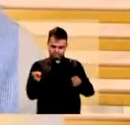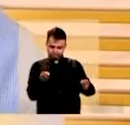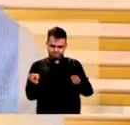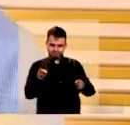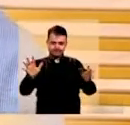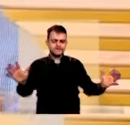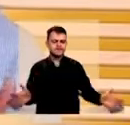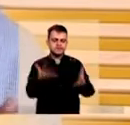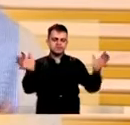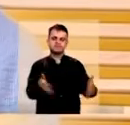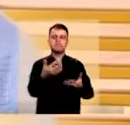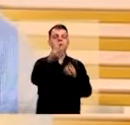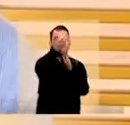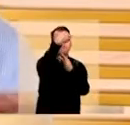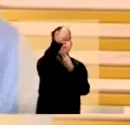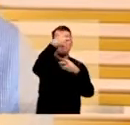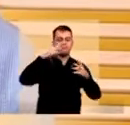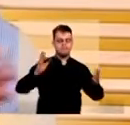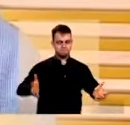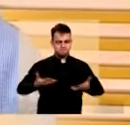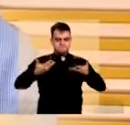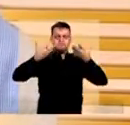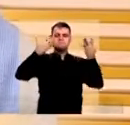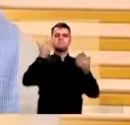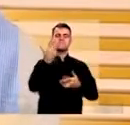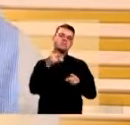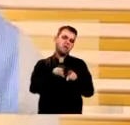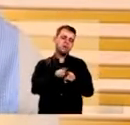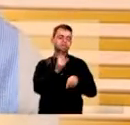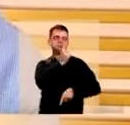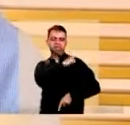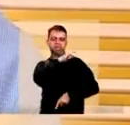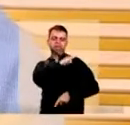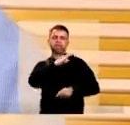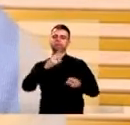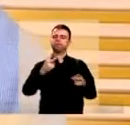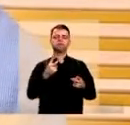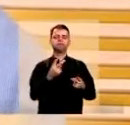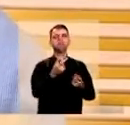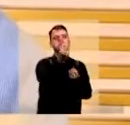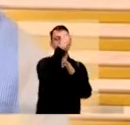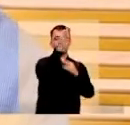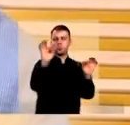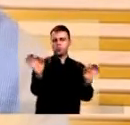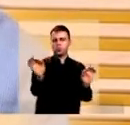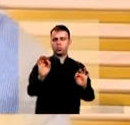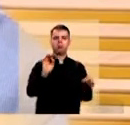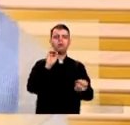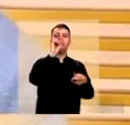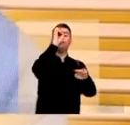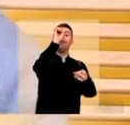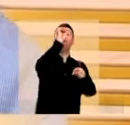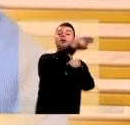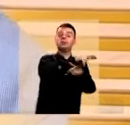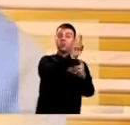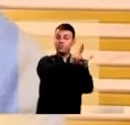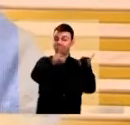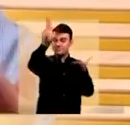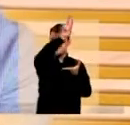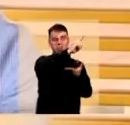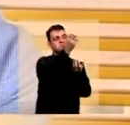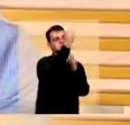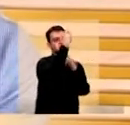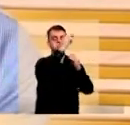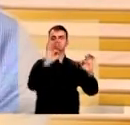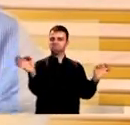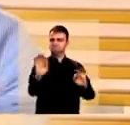por a sua própria formação secundária e do ensino médio, e depois entra para a universidade, deficiente, né? Aí vai